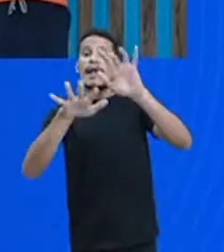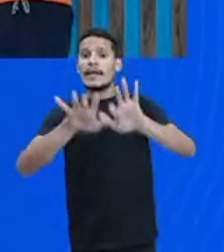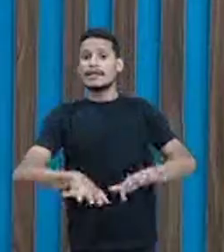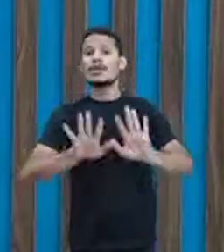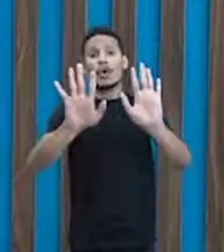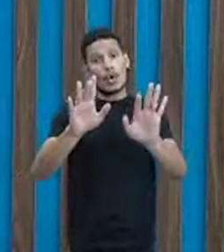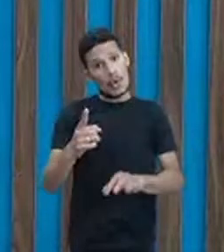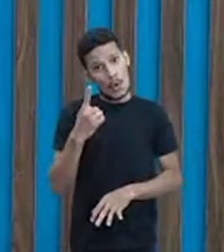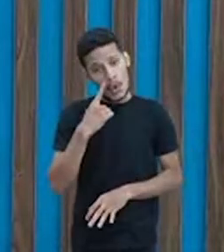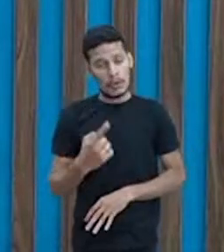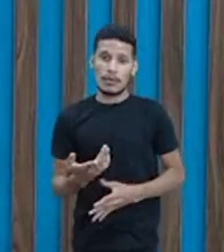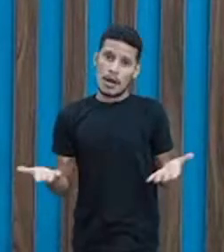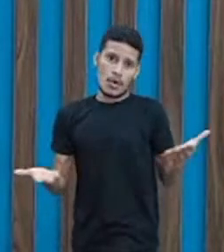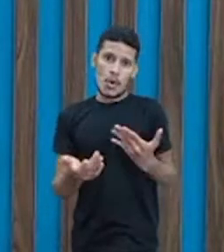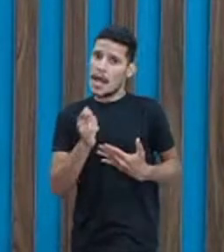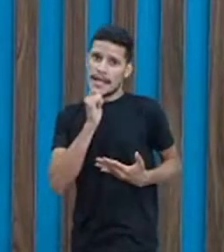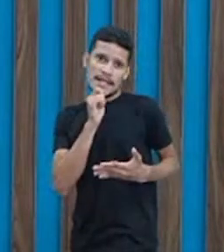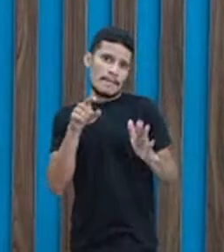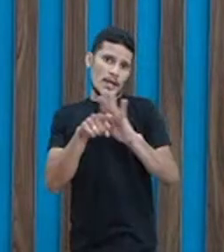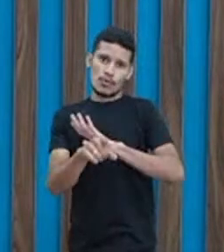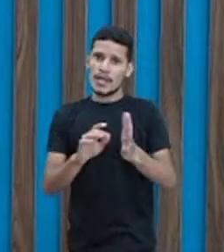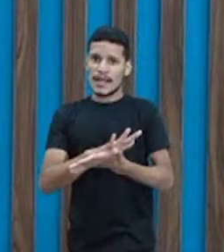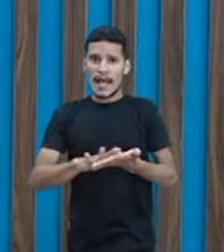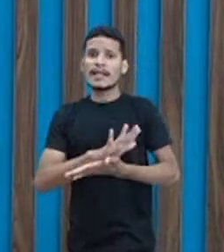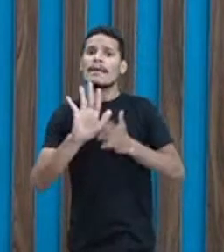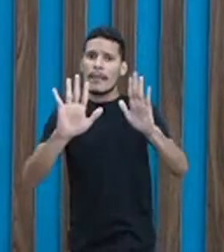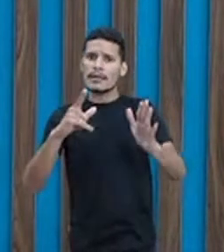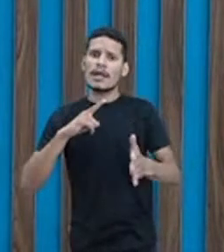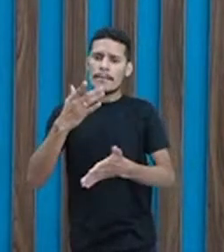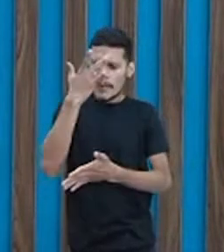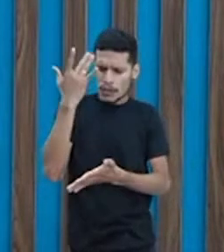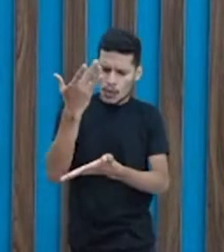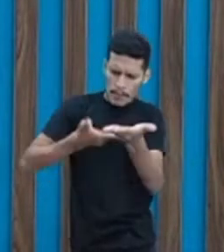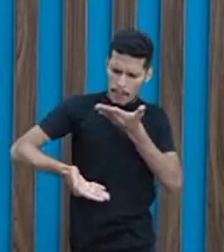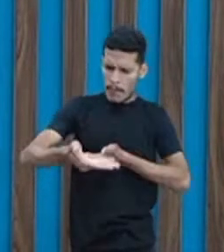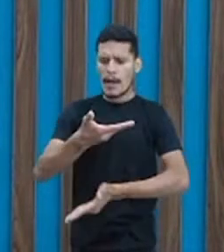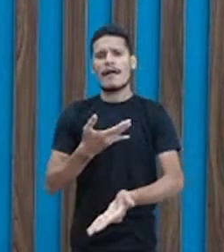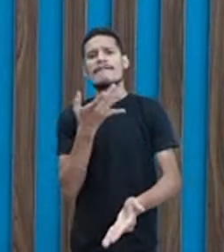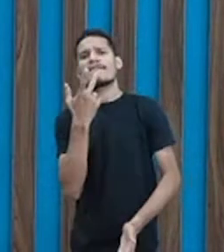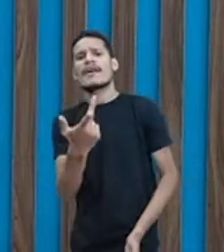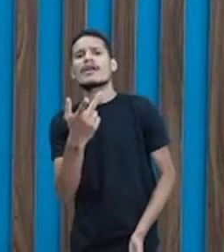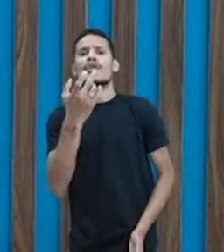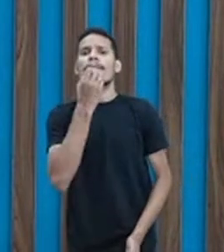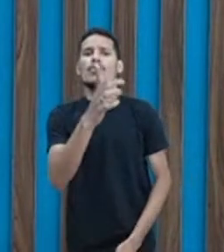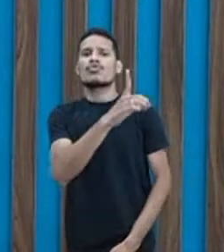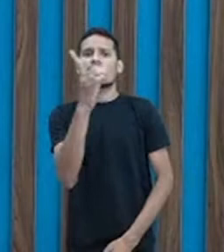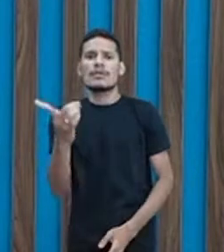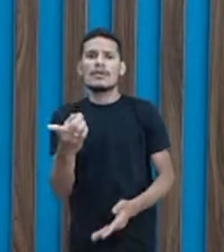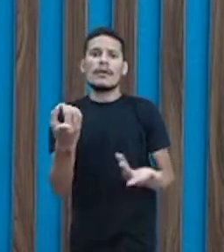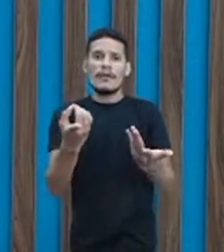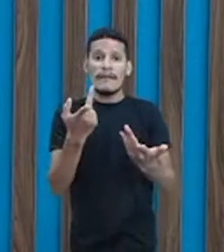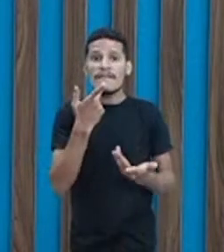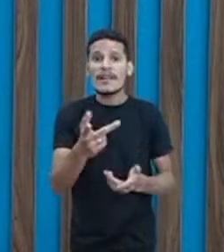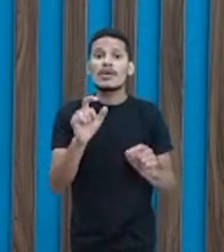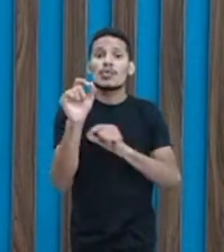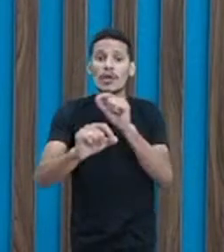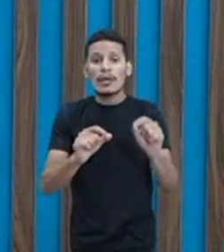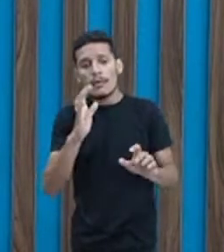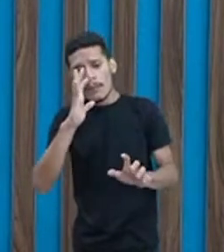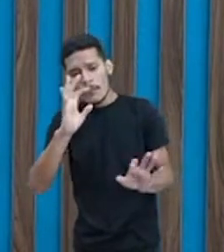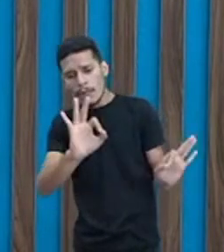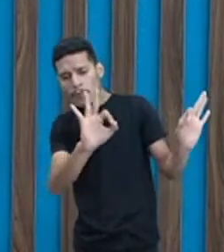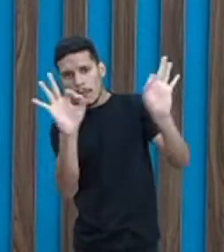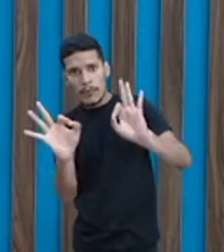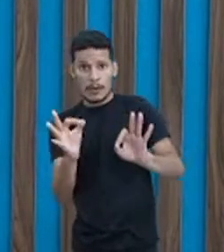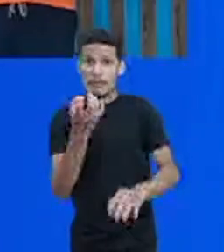enquanto aqui a gente está sem perguntas, mas tem gente interagindo, dando bom dia, dizendo que está assistindo a aula. Tá certo? Que maravilha, gente. Então, um bom dia